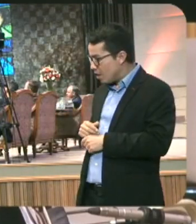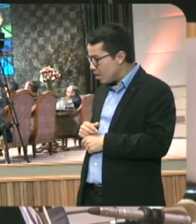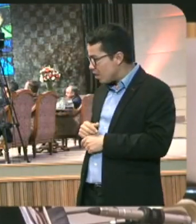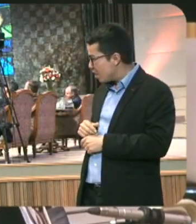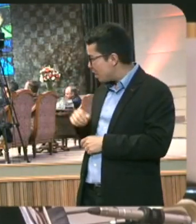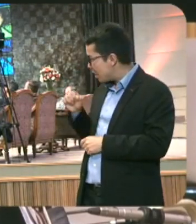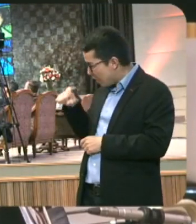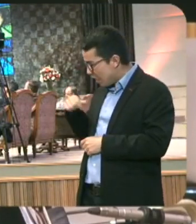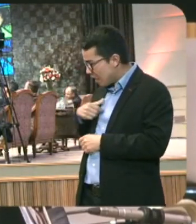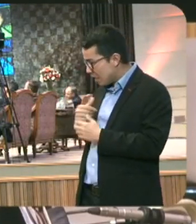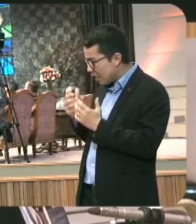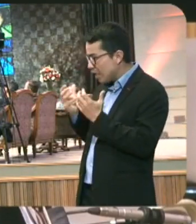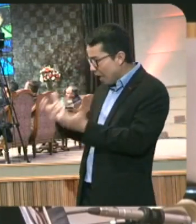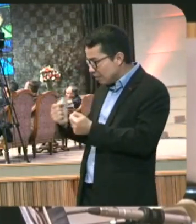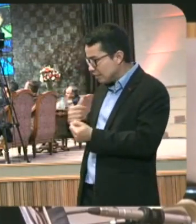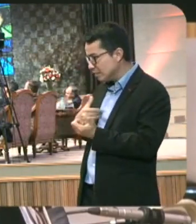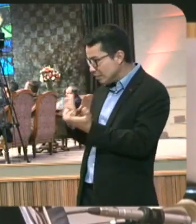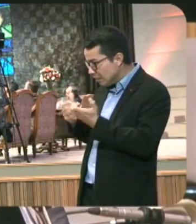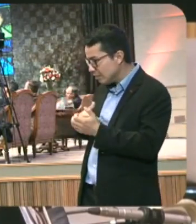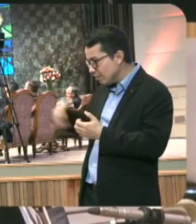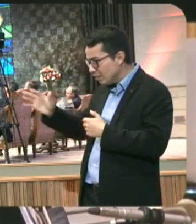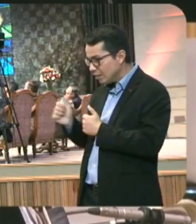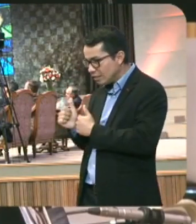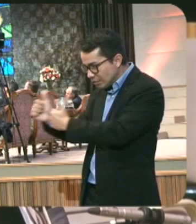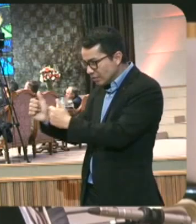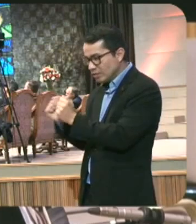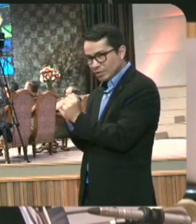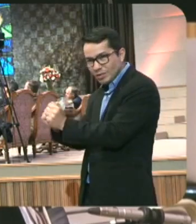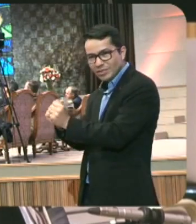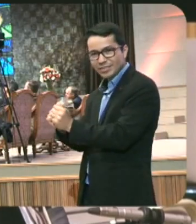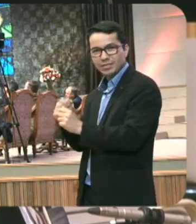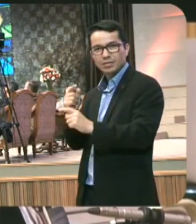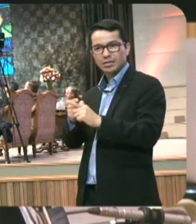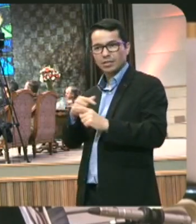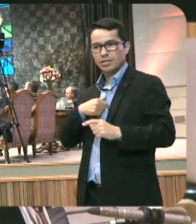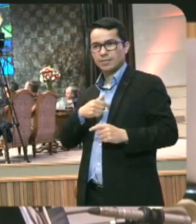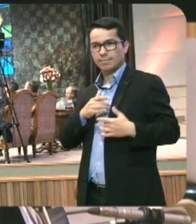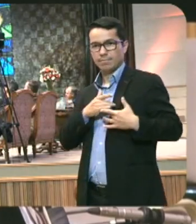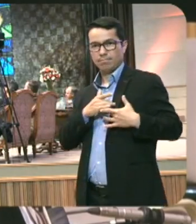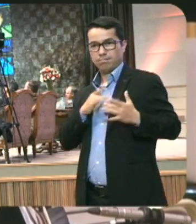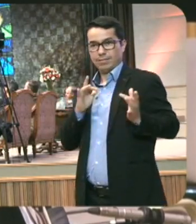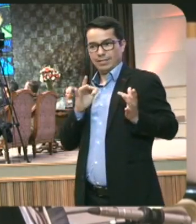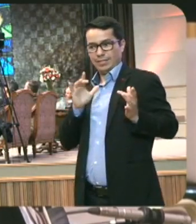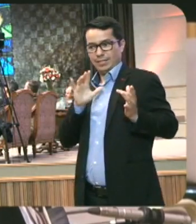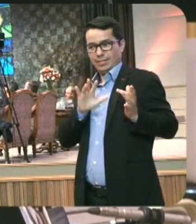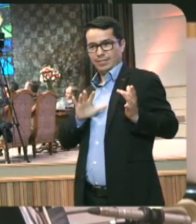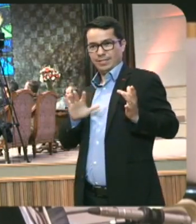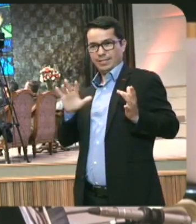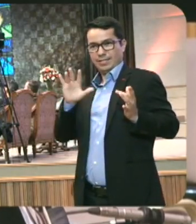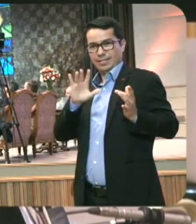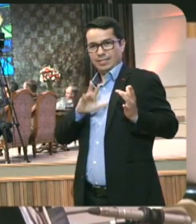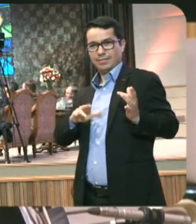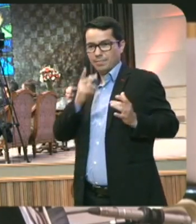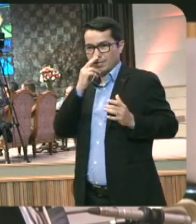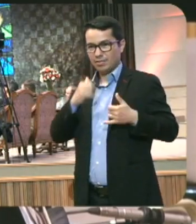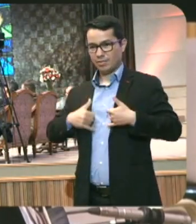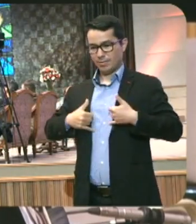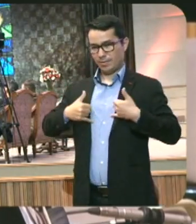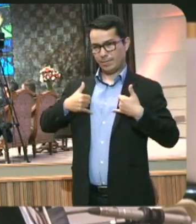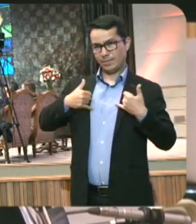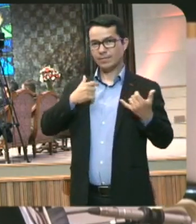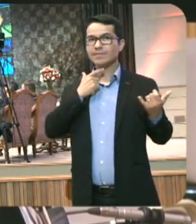foram dominados por aquilo que estava no seu próprio coração. Mas eu queria continuar a estudar esse texto,